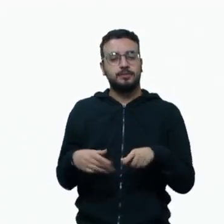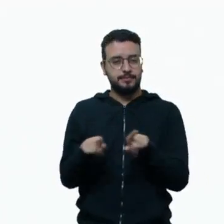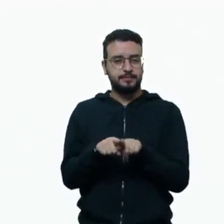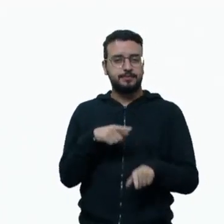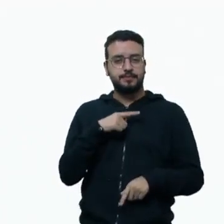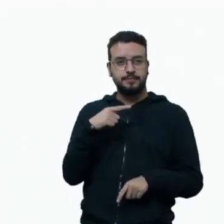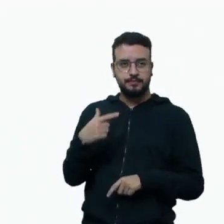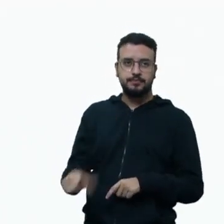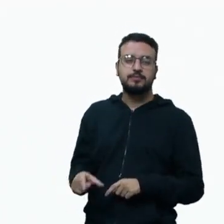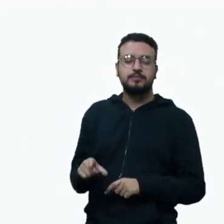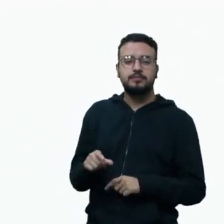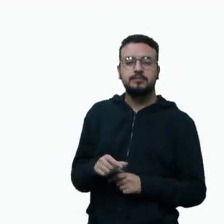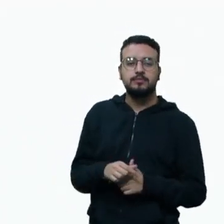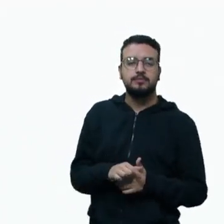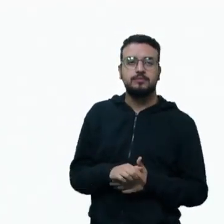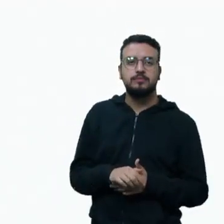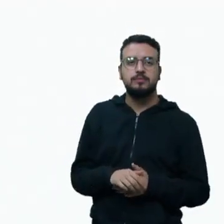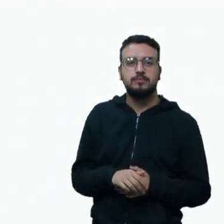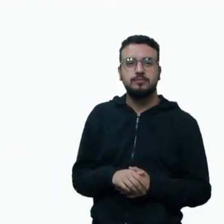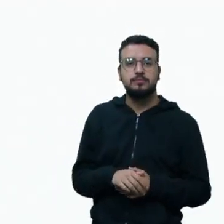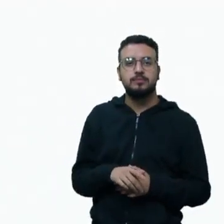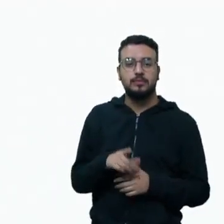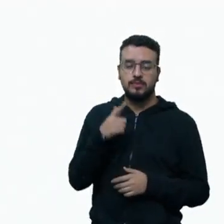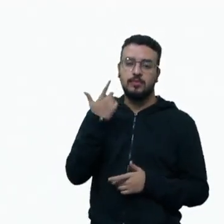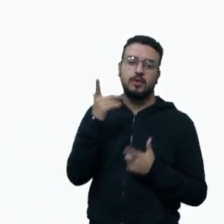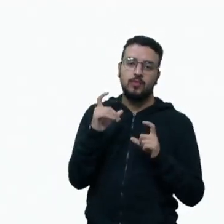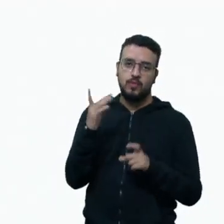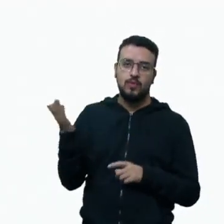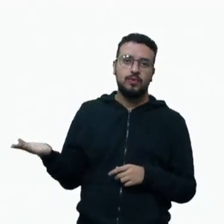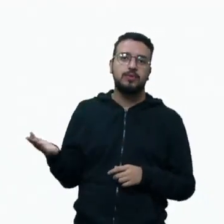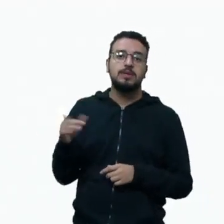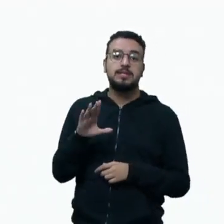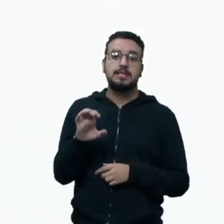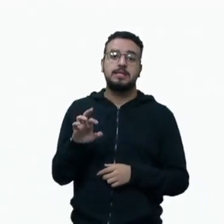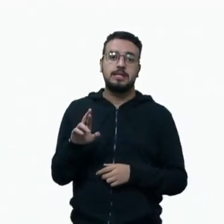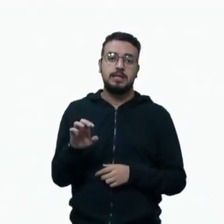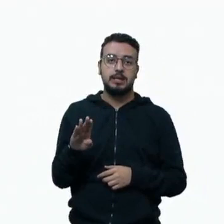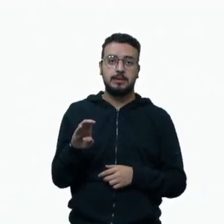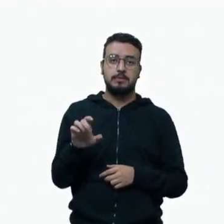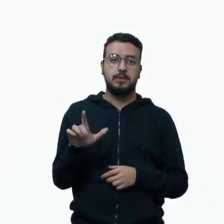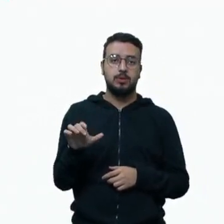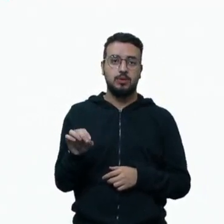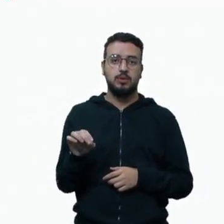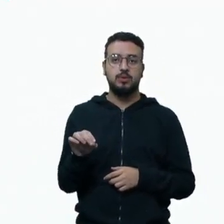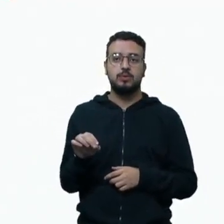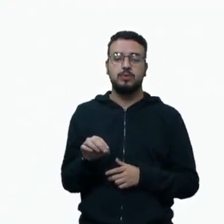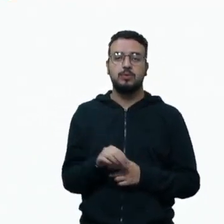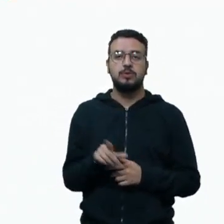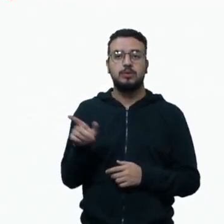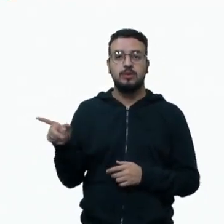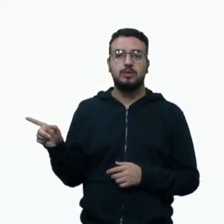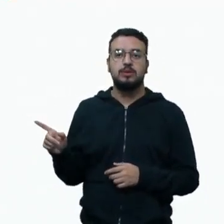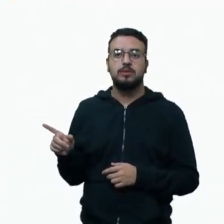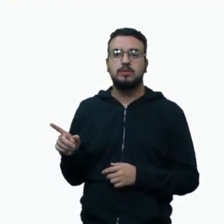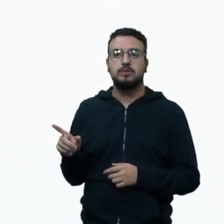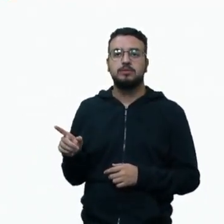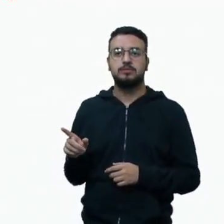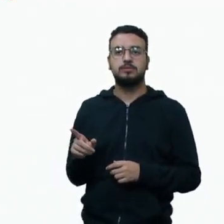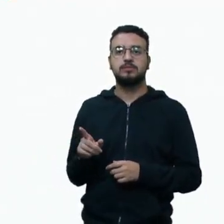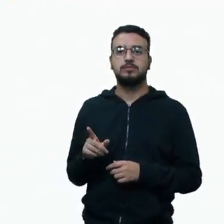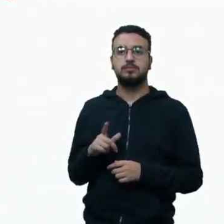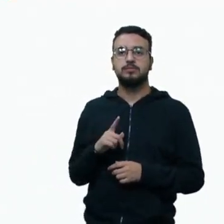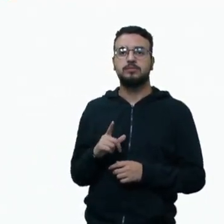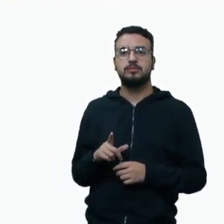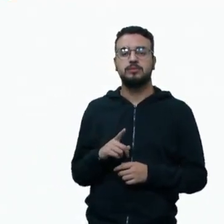pessoal, e aqui você consegue ver o cerebelo, essa estrutura, e você